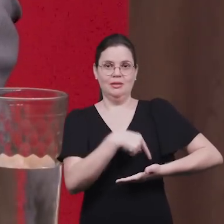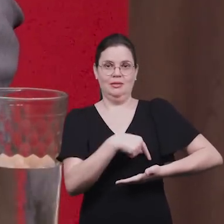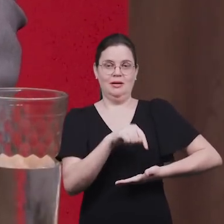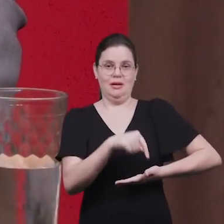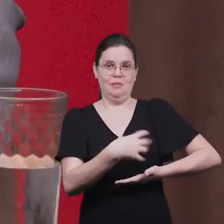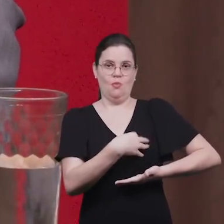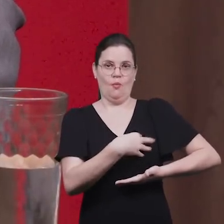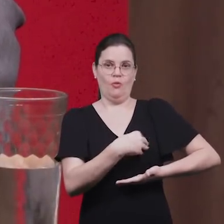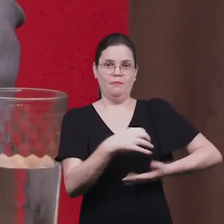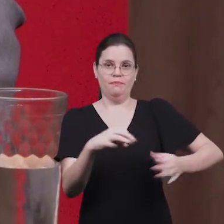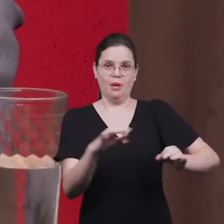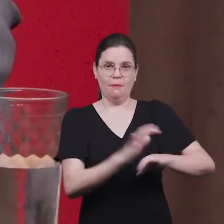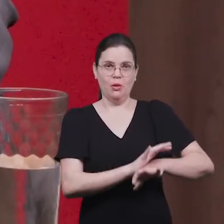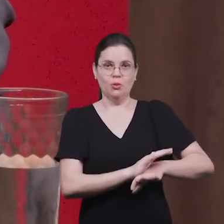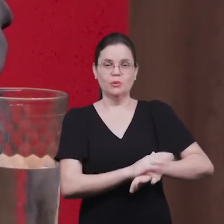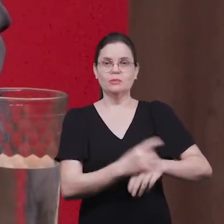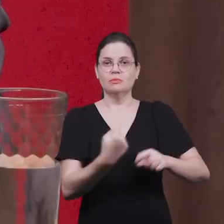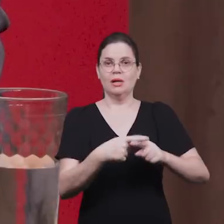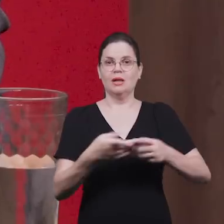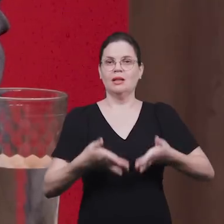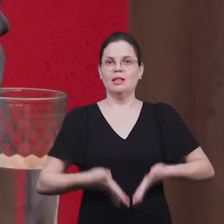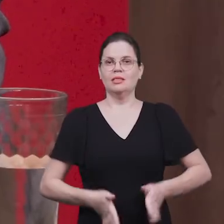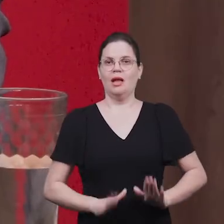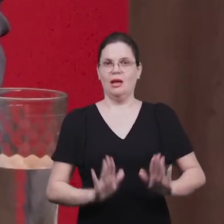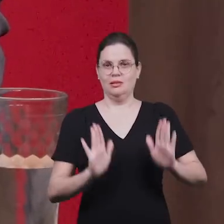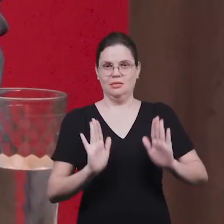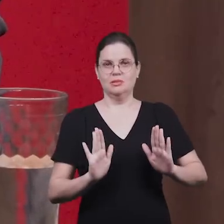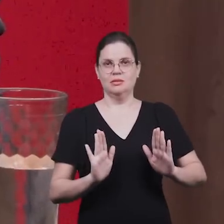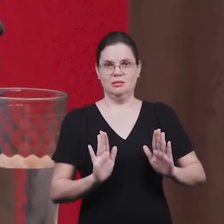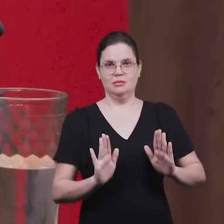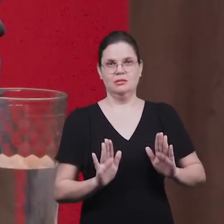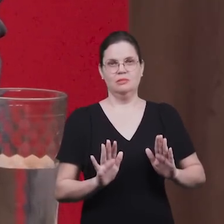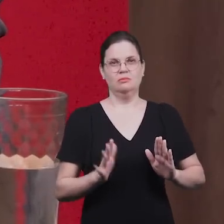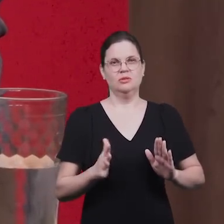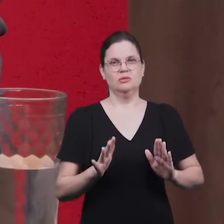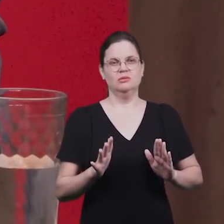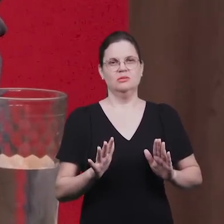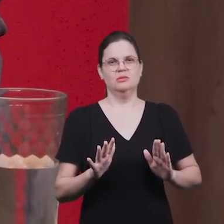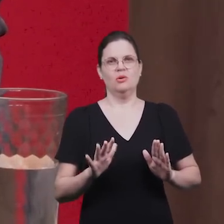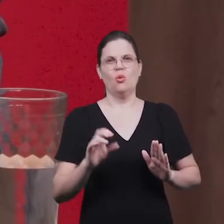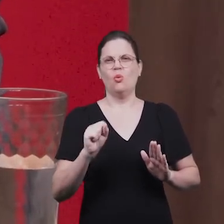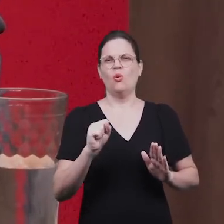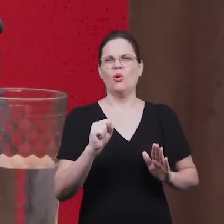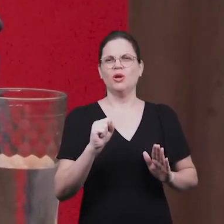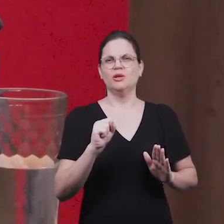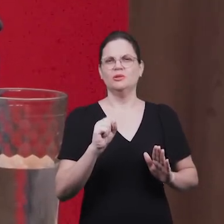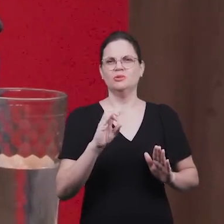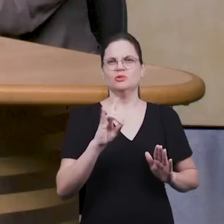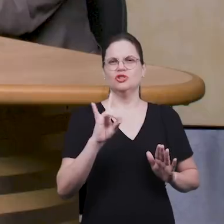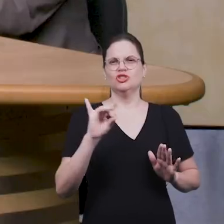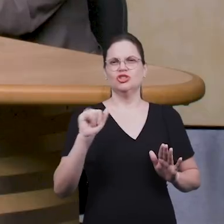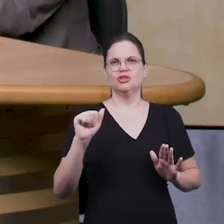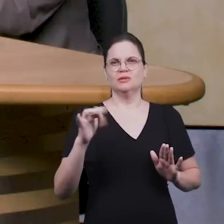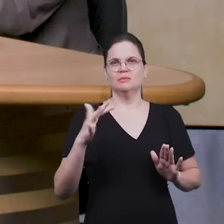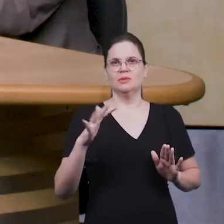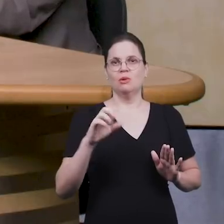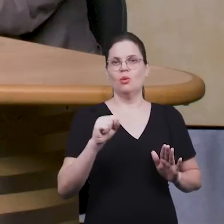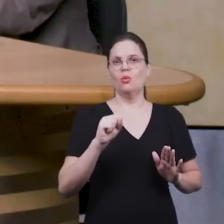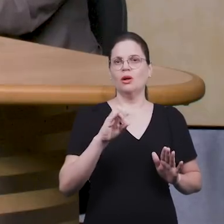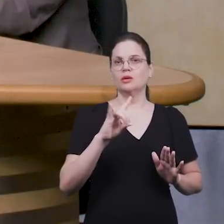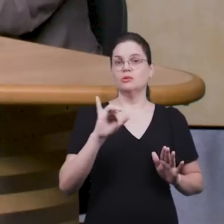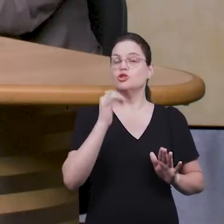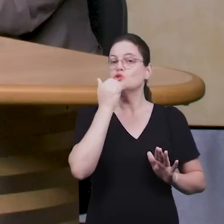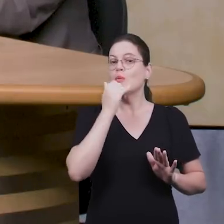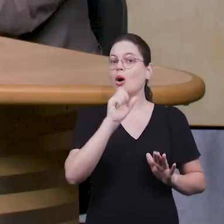era, né? Quando ele nasce, logo com 8 dias. 8 dias de idade, o